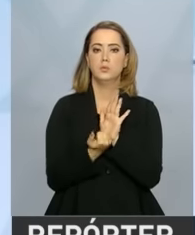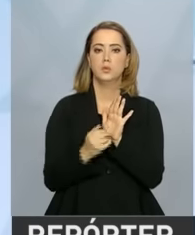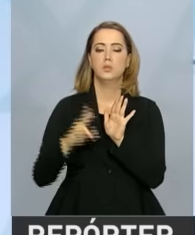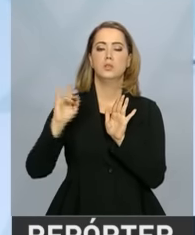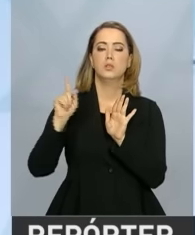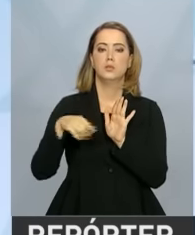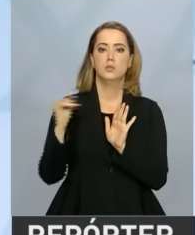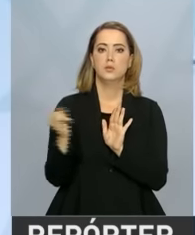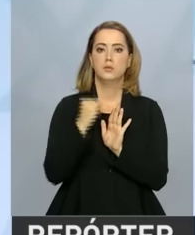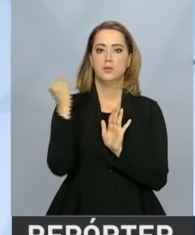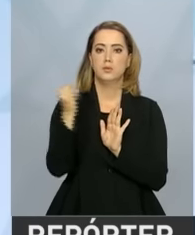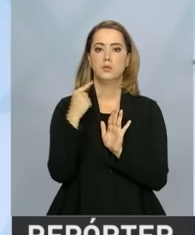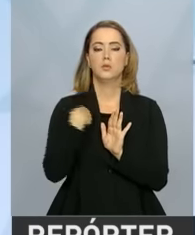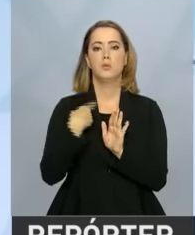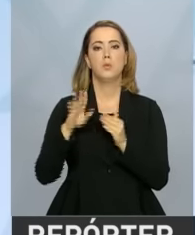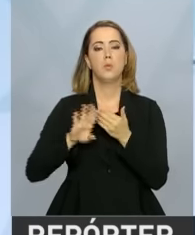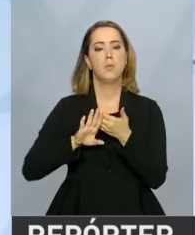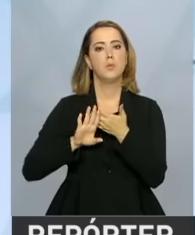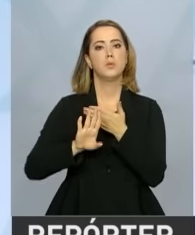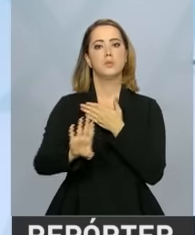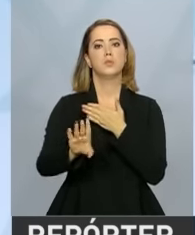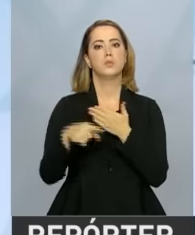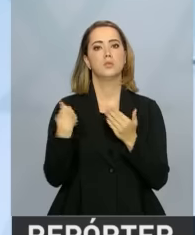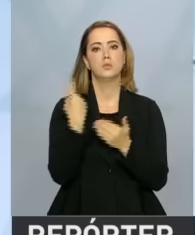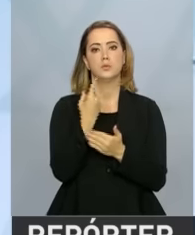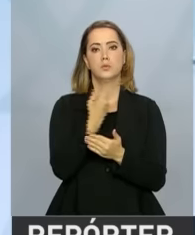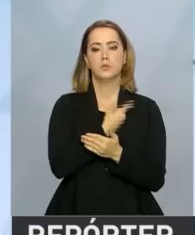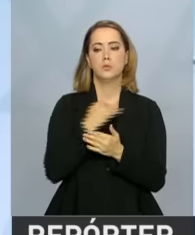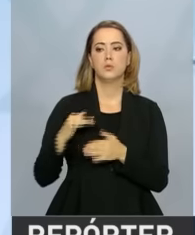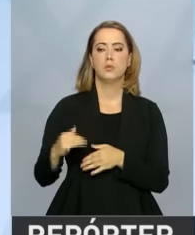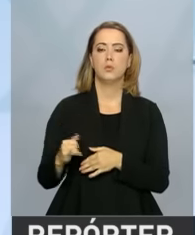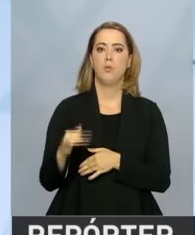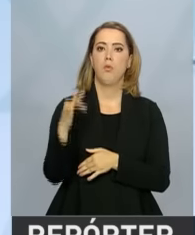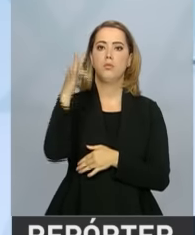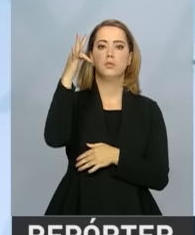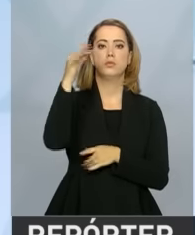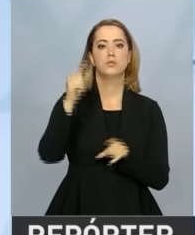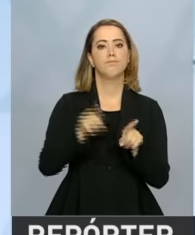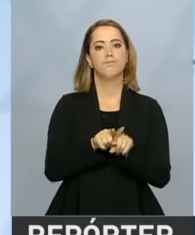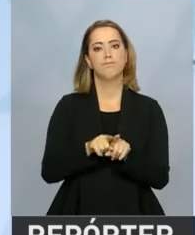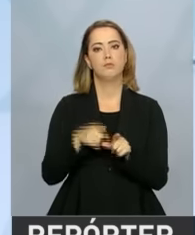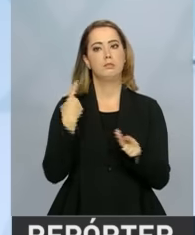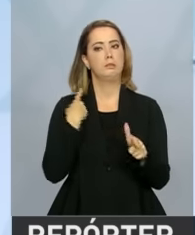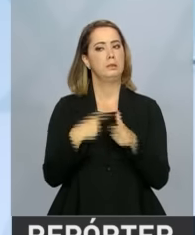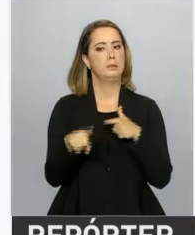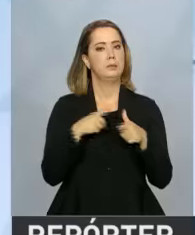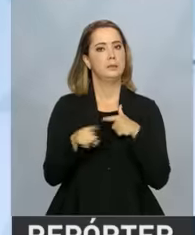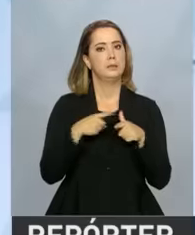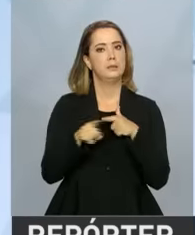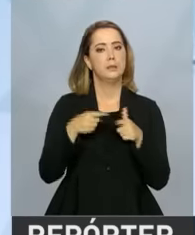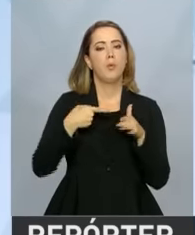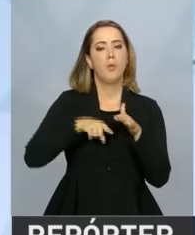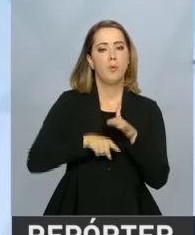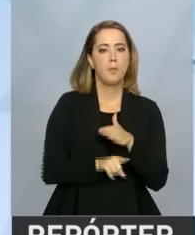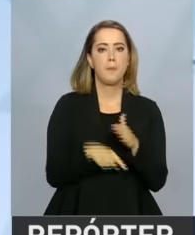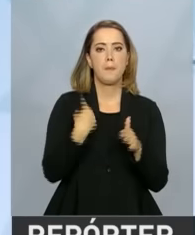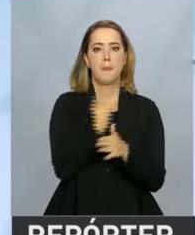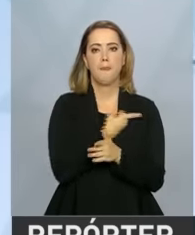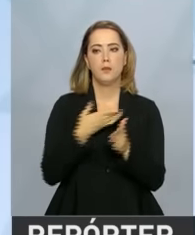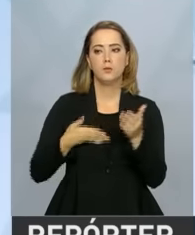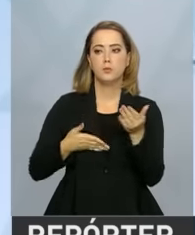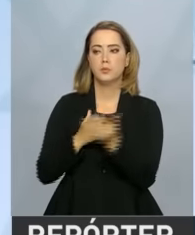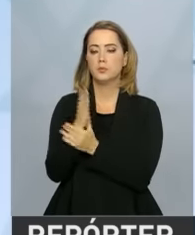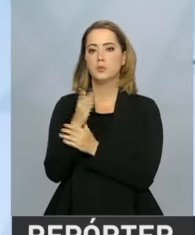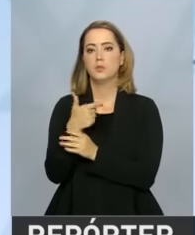fundamental para evitarmos uma espiral inflacionária e uma recessão mais profunda. Se nós aprovarmos a